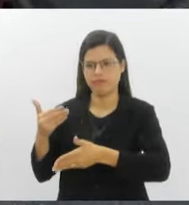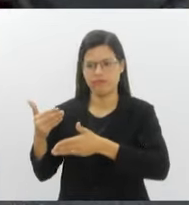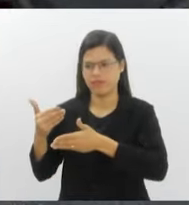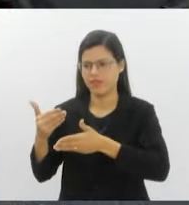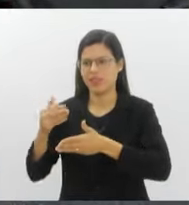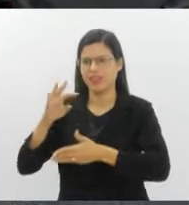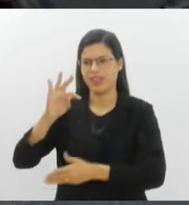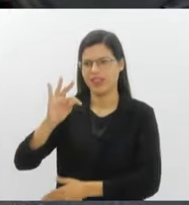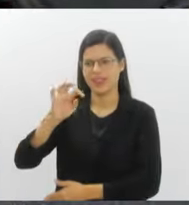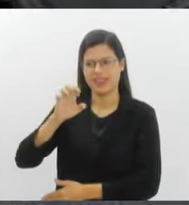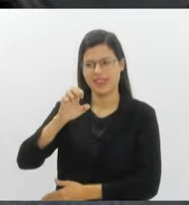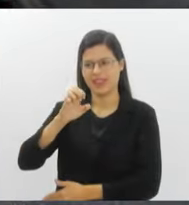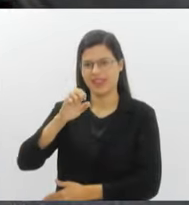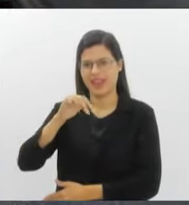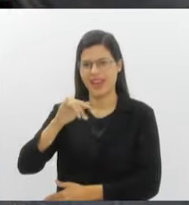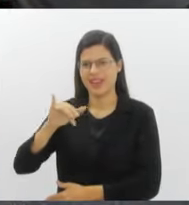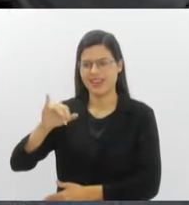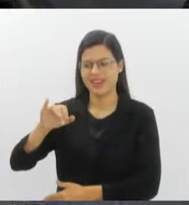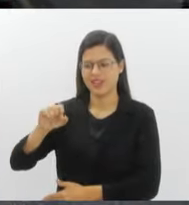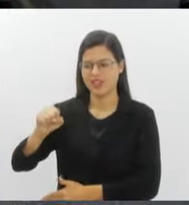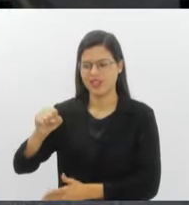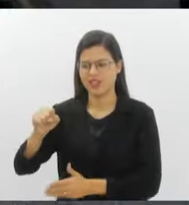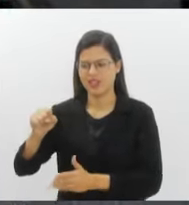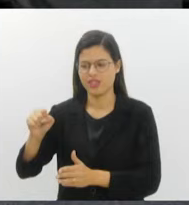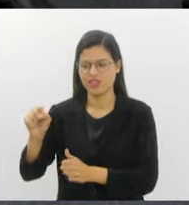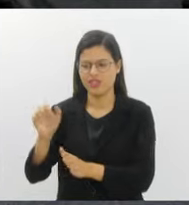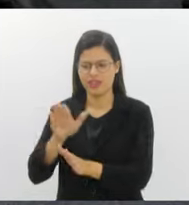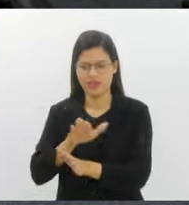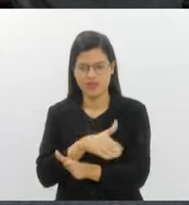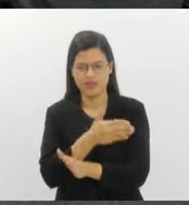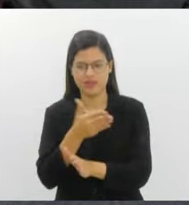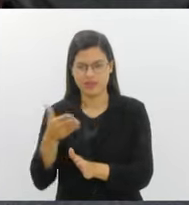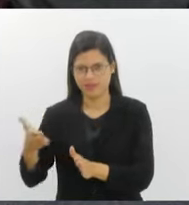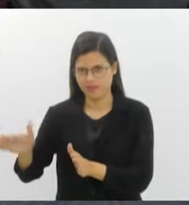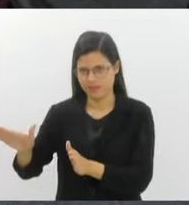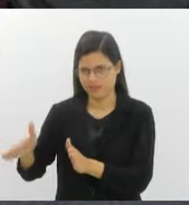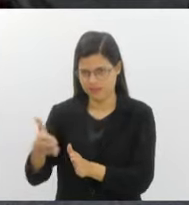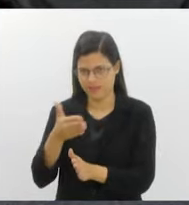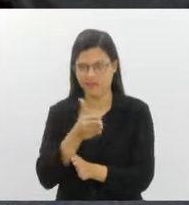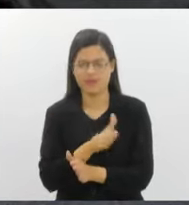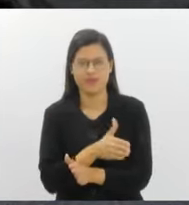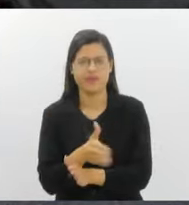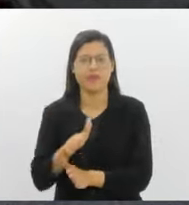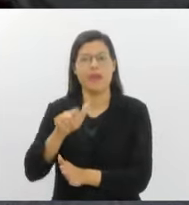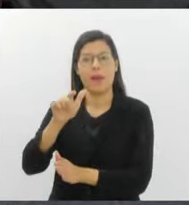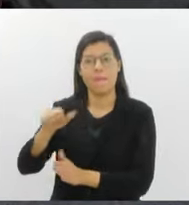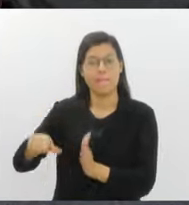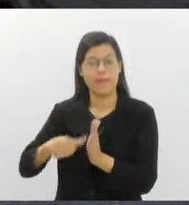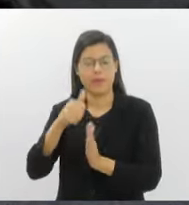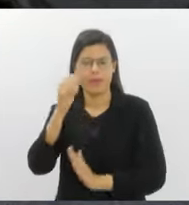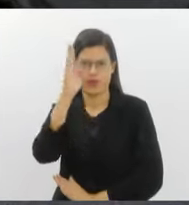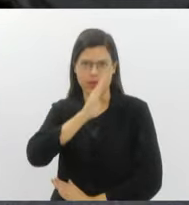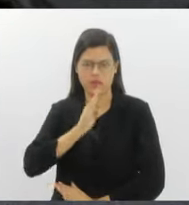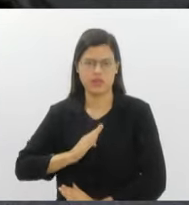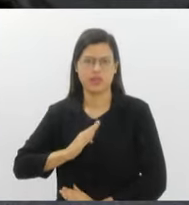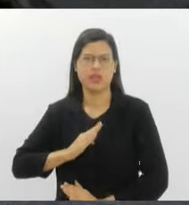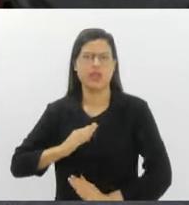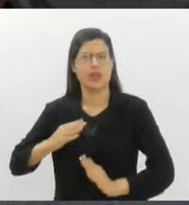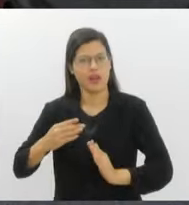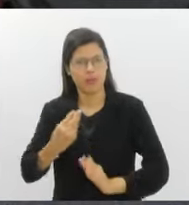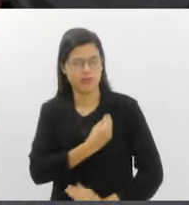representar o Brasil nas Olimpíadas de Paris. Ela é a primeira brasileira a disputar os Jogos Olímpicos